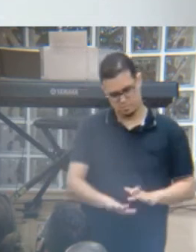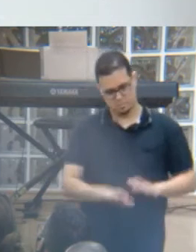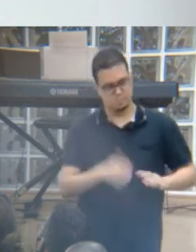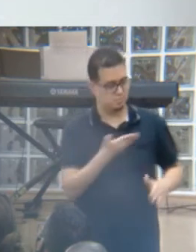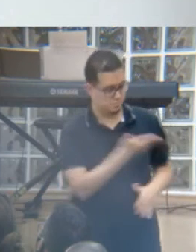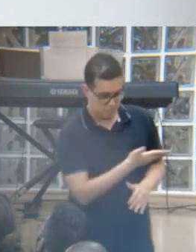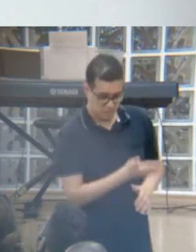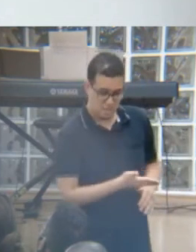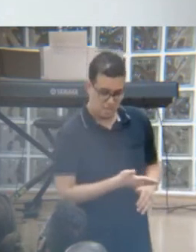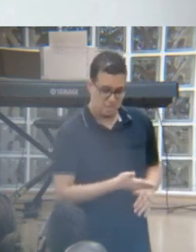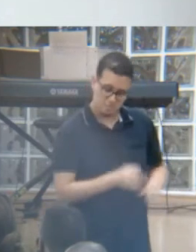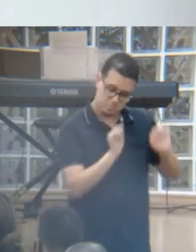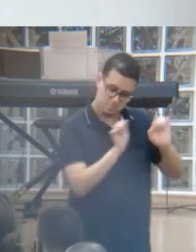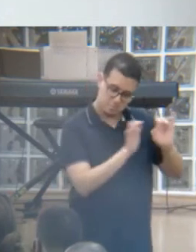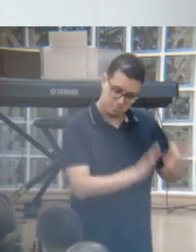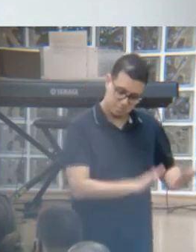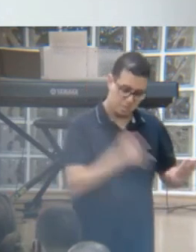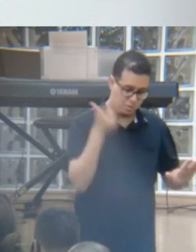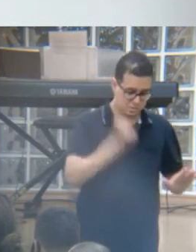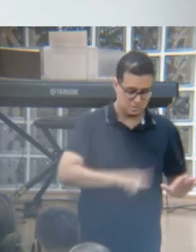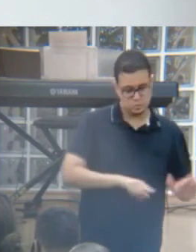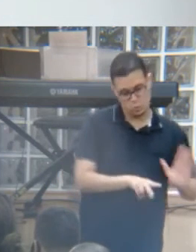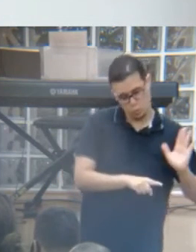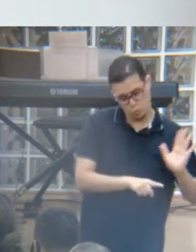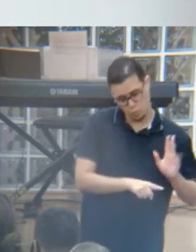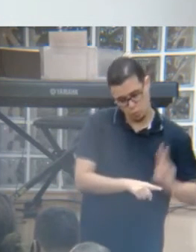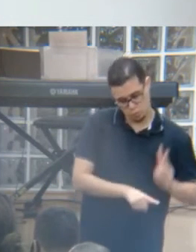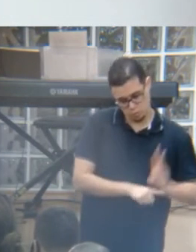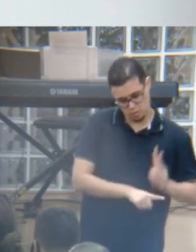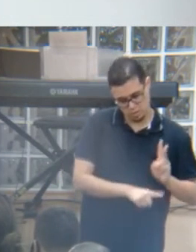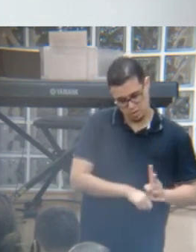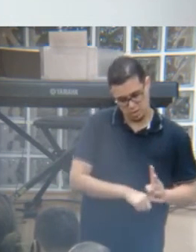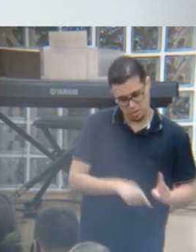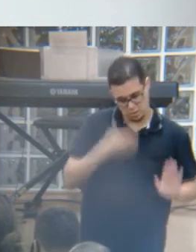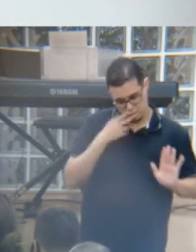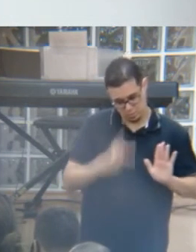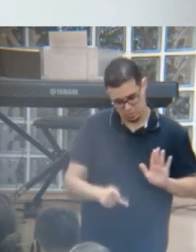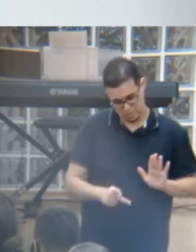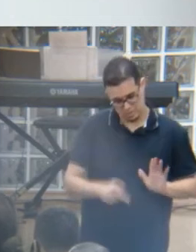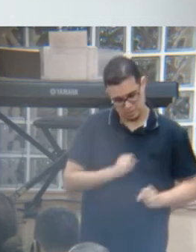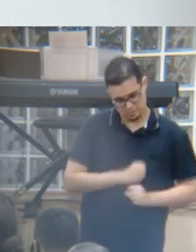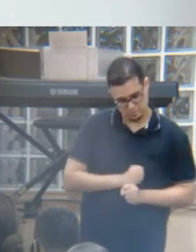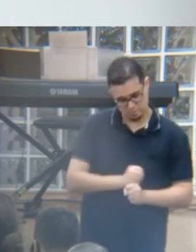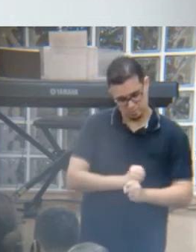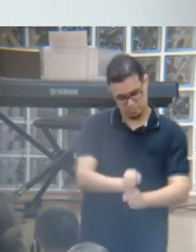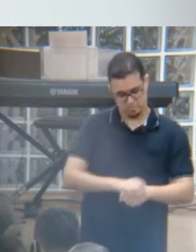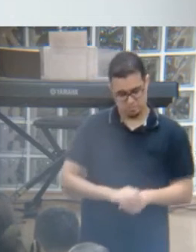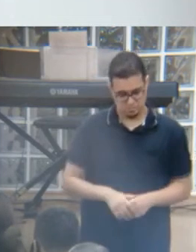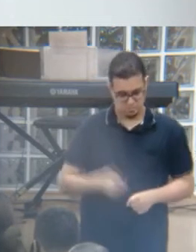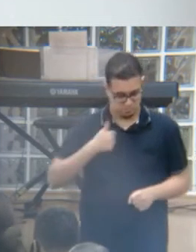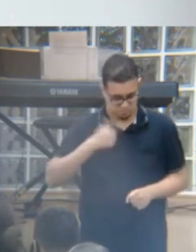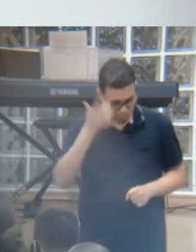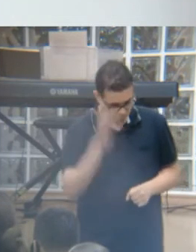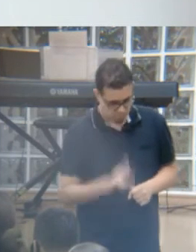e o profeta. Por algum tempo, alguns anos. Não sei qual é a divisão aí